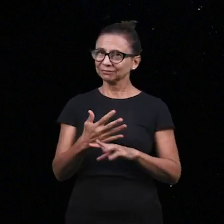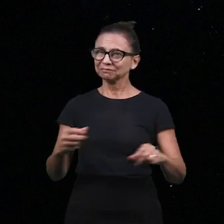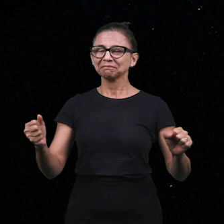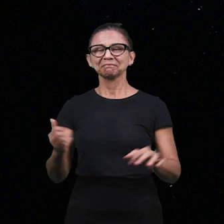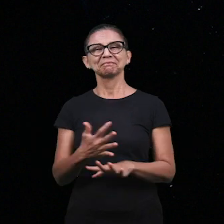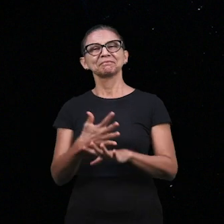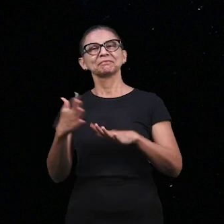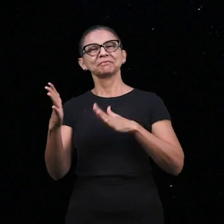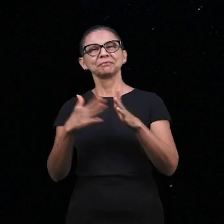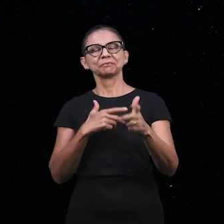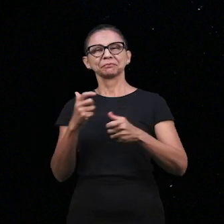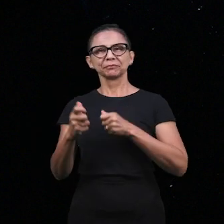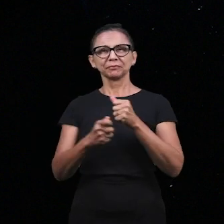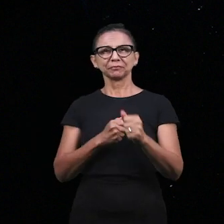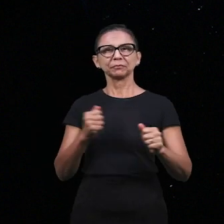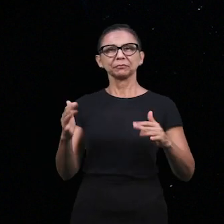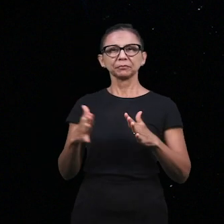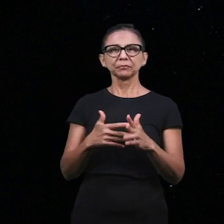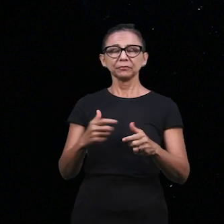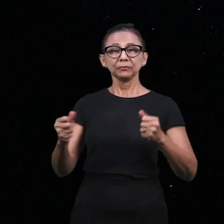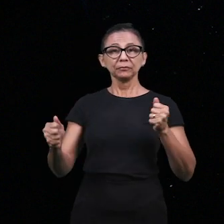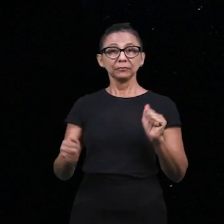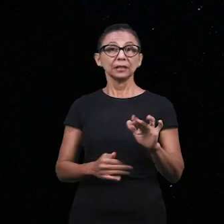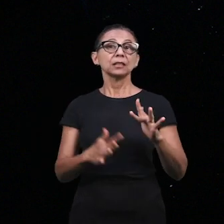Glória, glória,